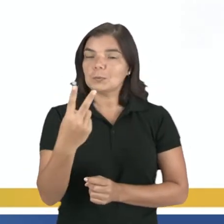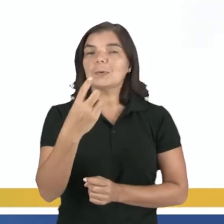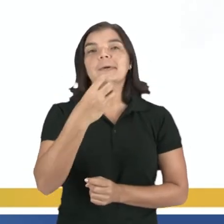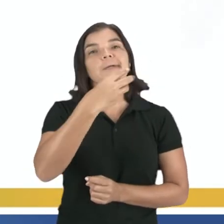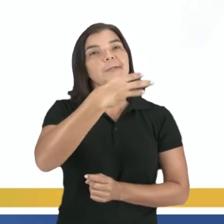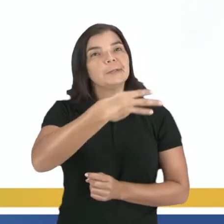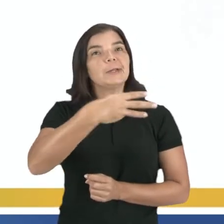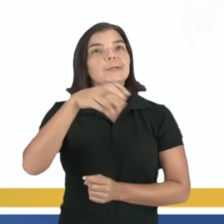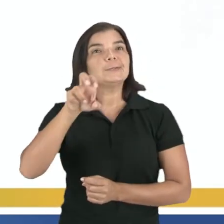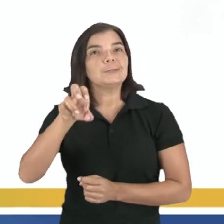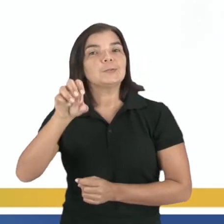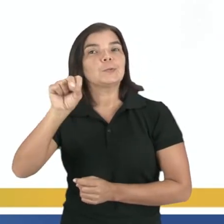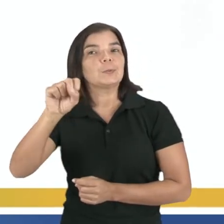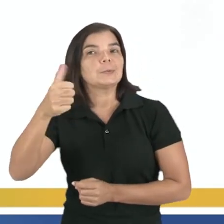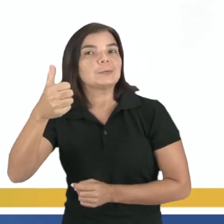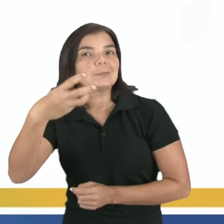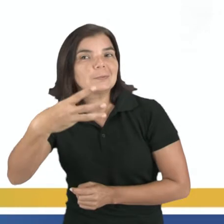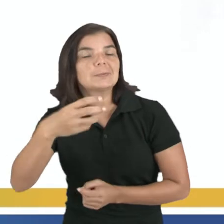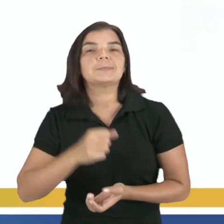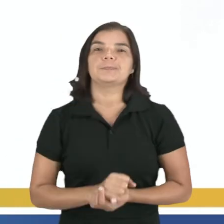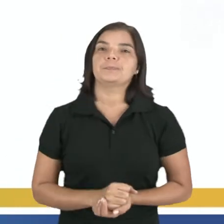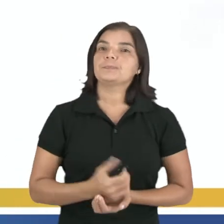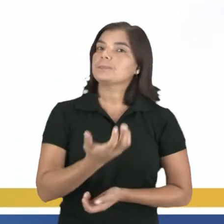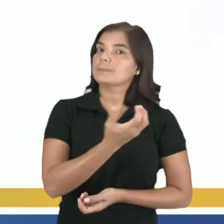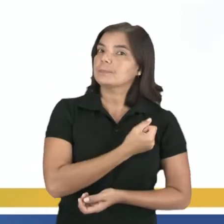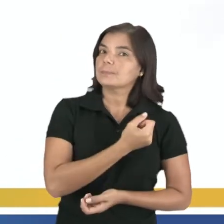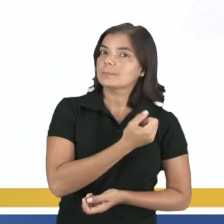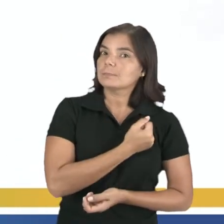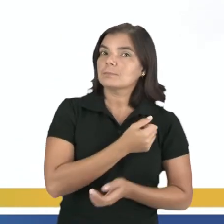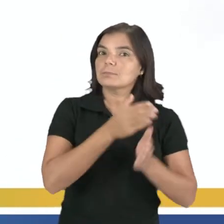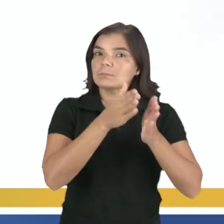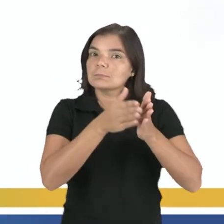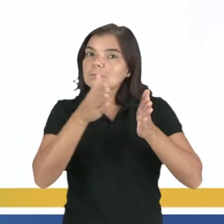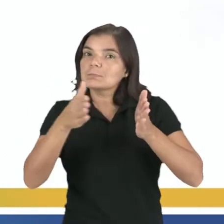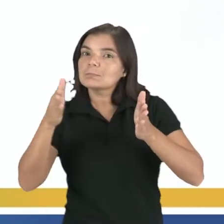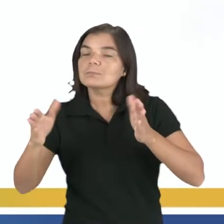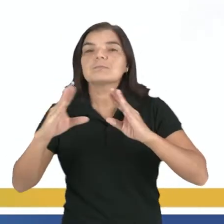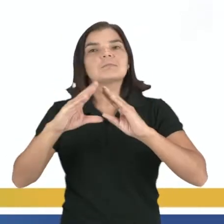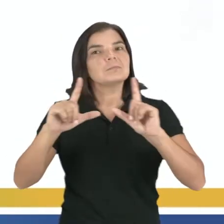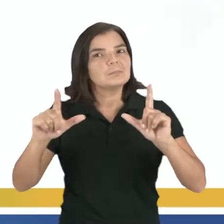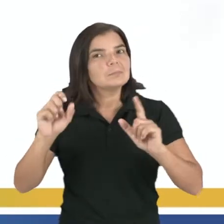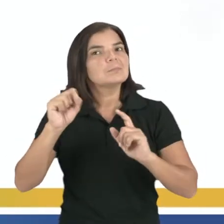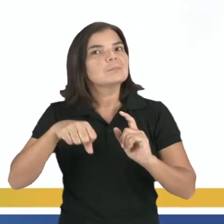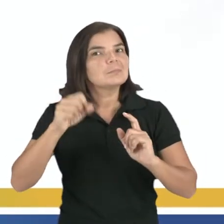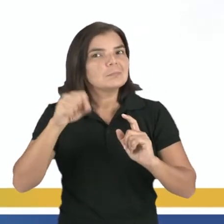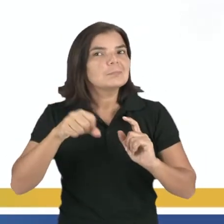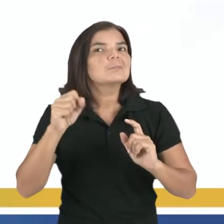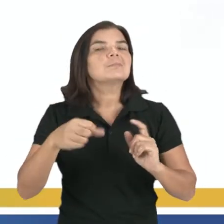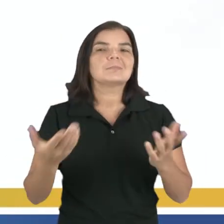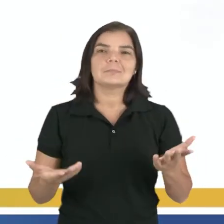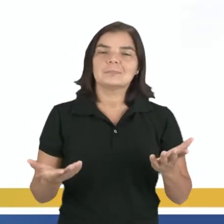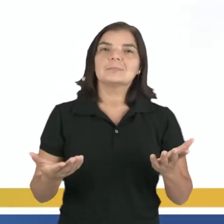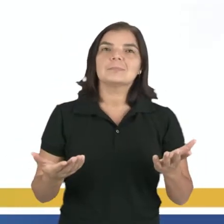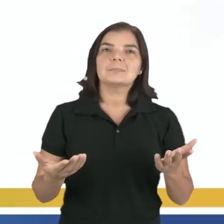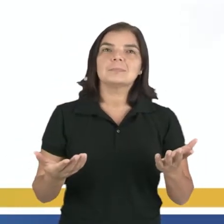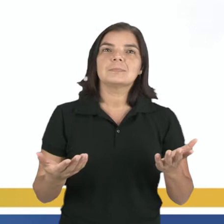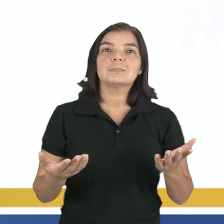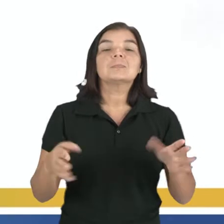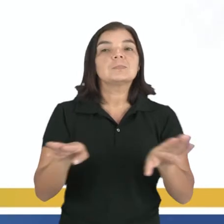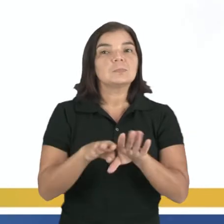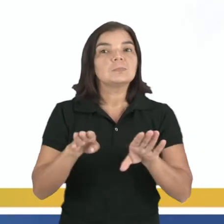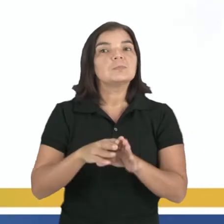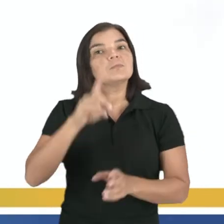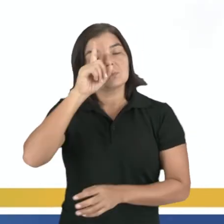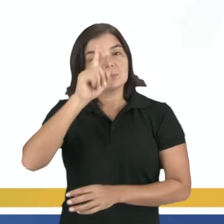8, 13, né? Esses números formam uma sequência, claro que sim. Eles estão listados e a eles eu